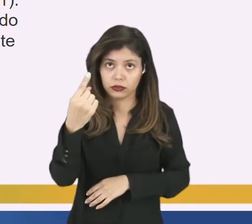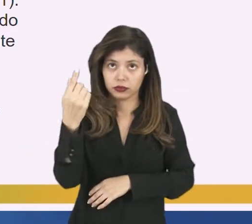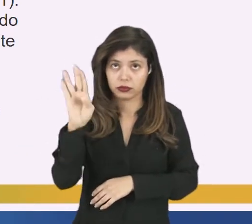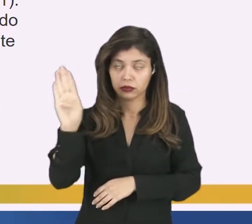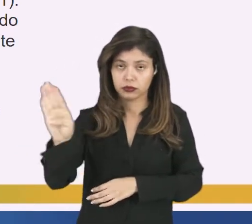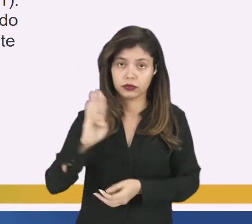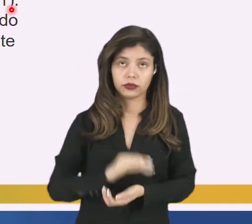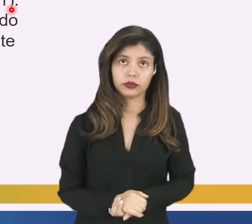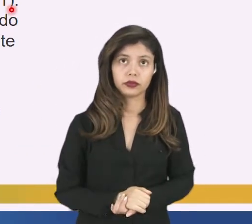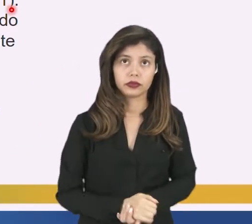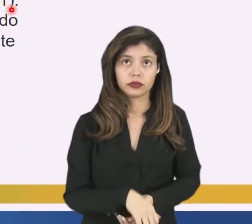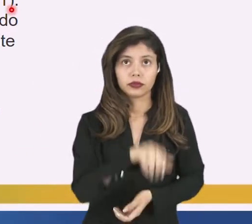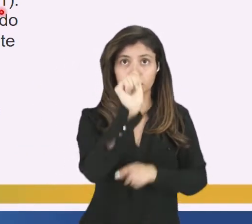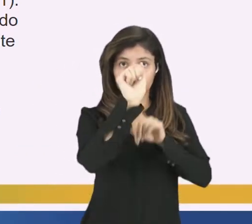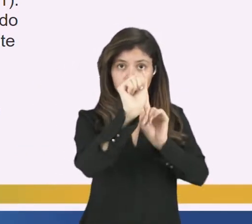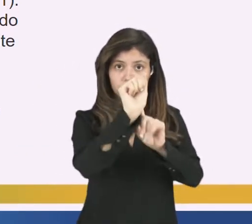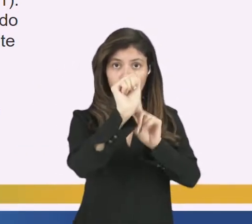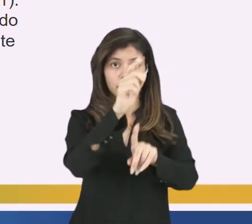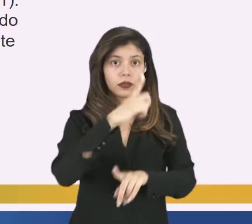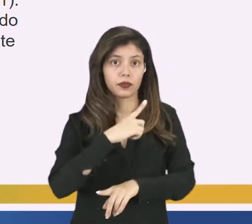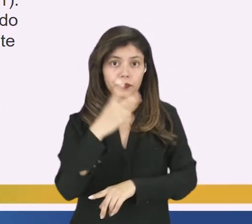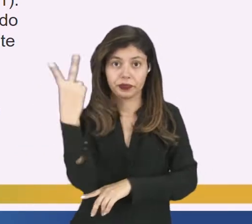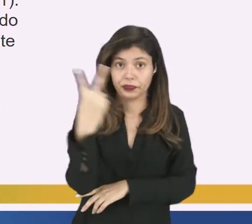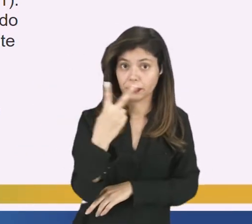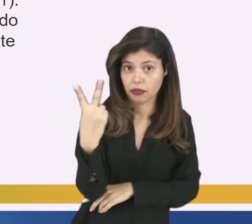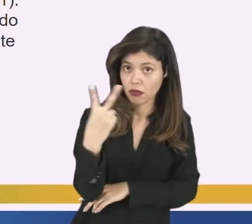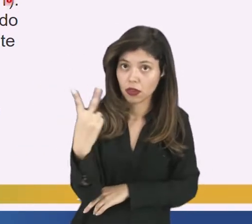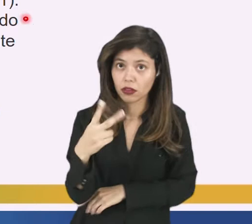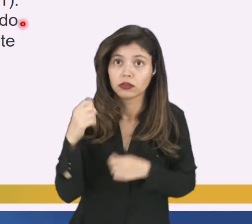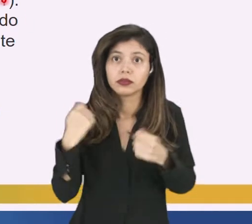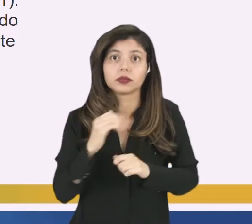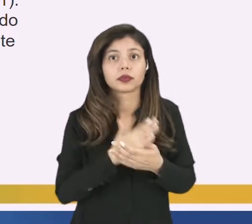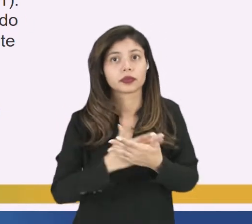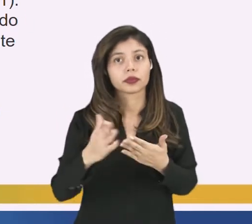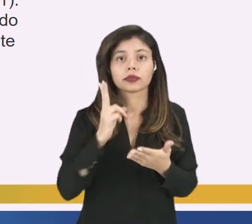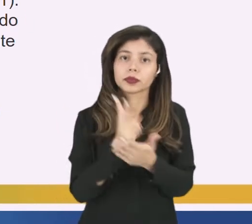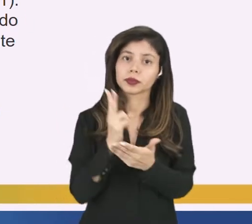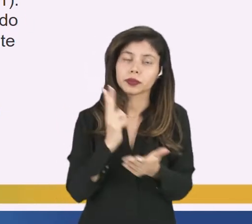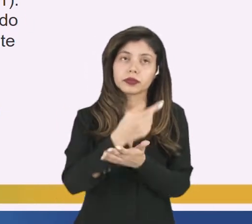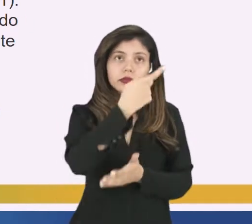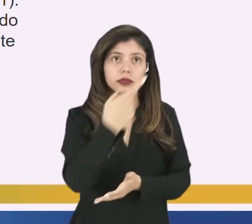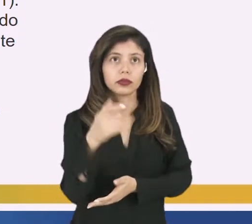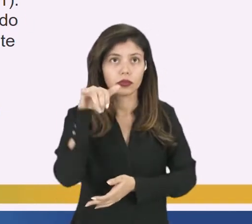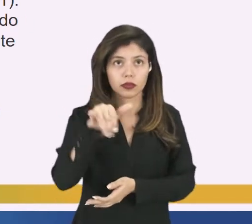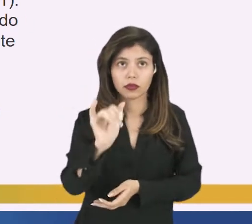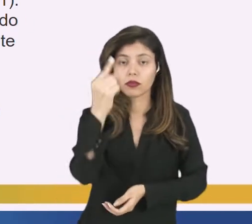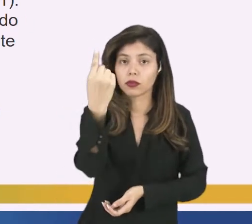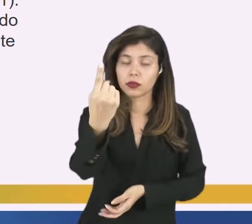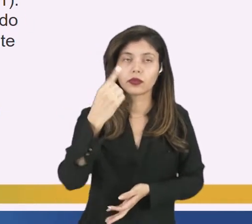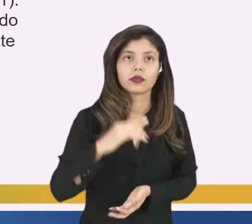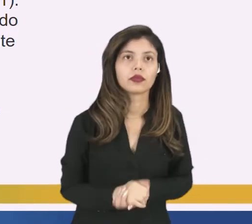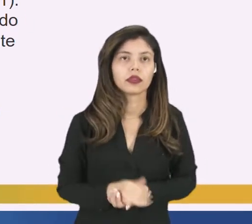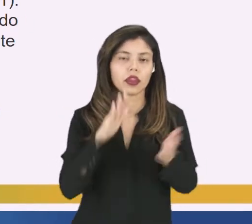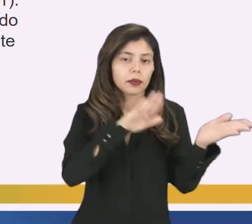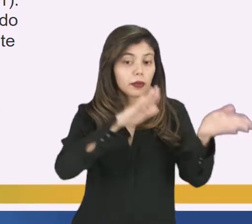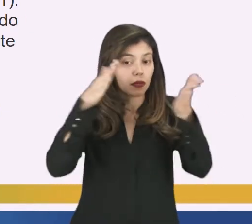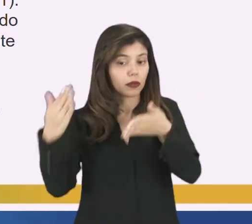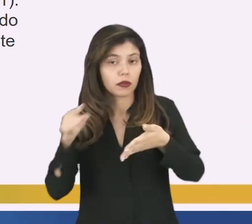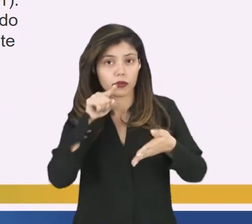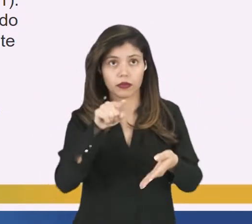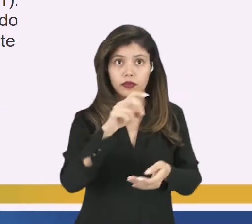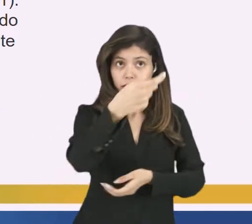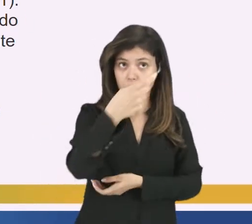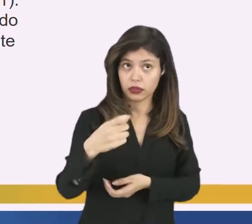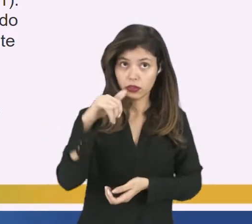passa pelos pontos A e B. Então, eu tenho que ter dois pontos e eu começo sempre com x, y e 1.